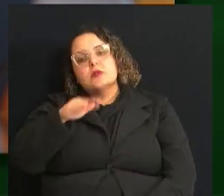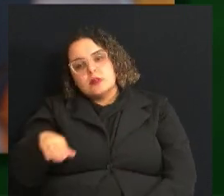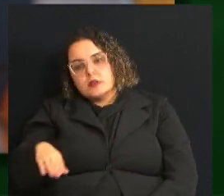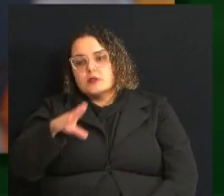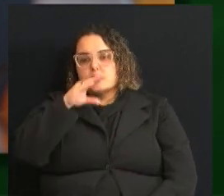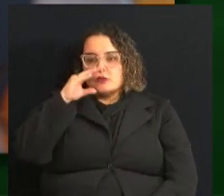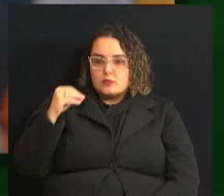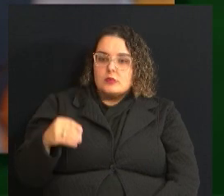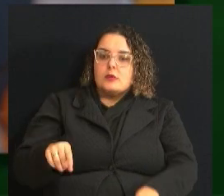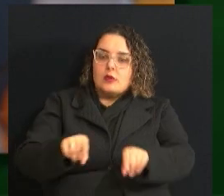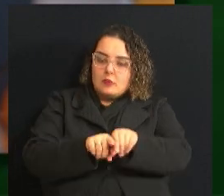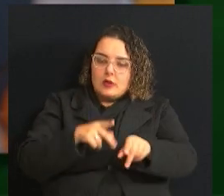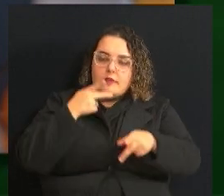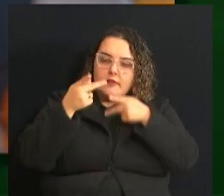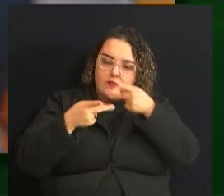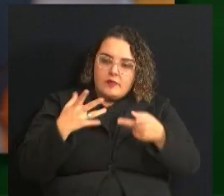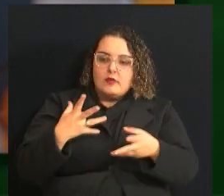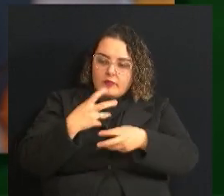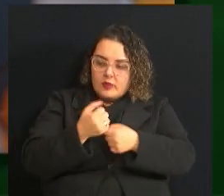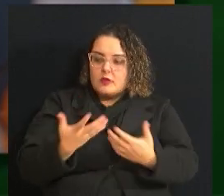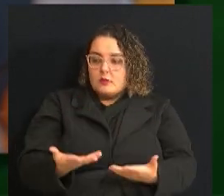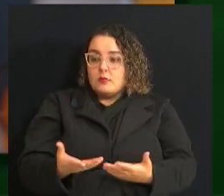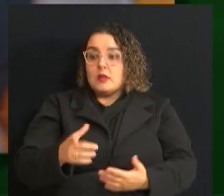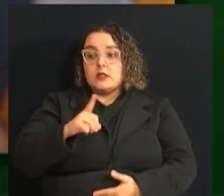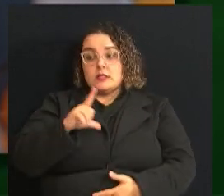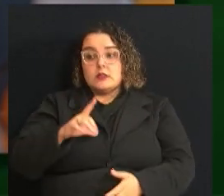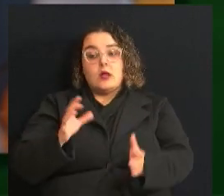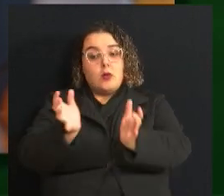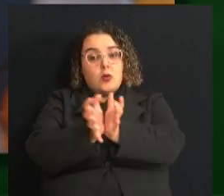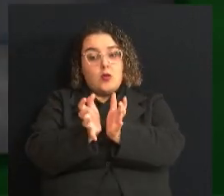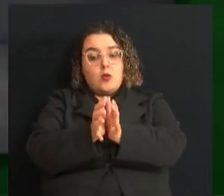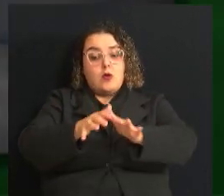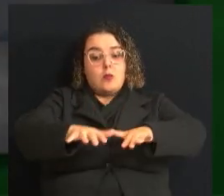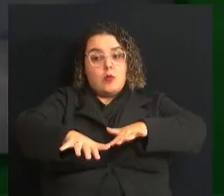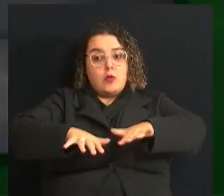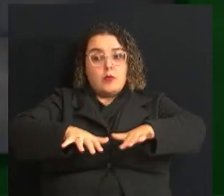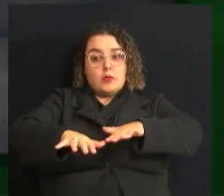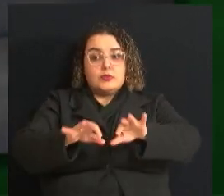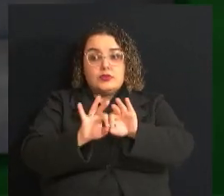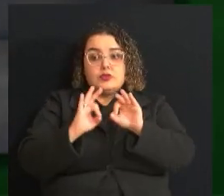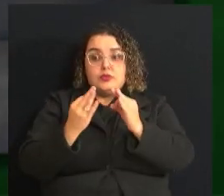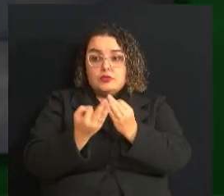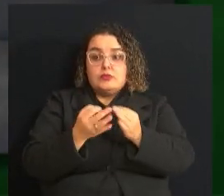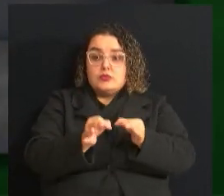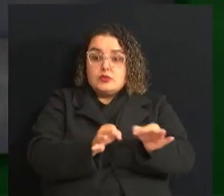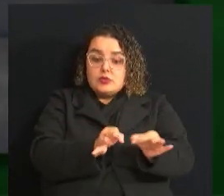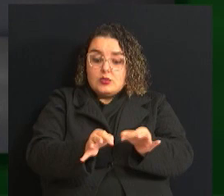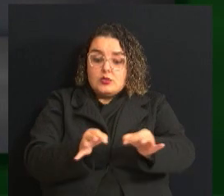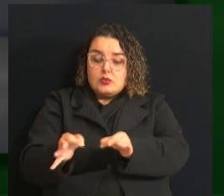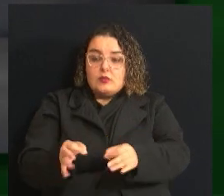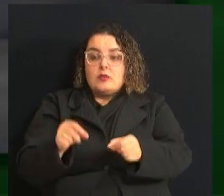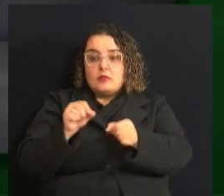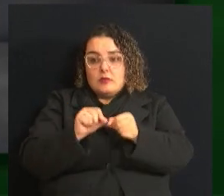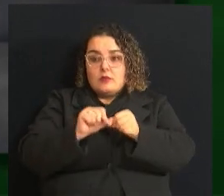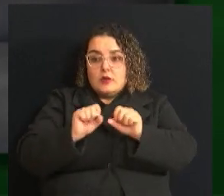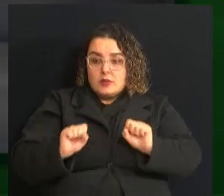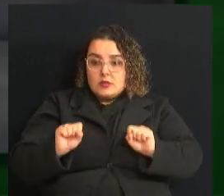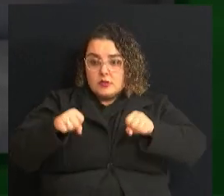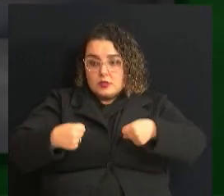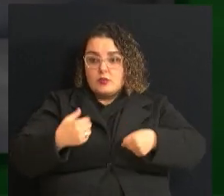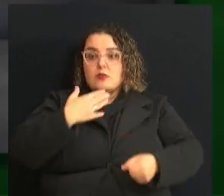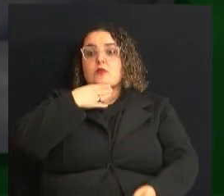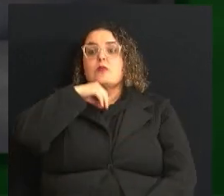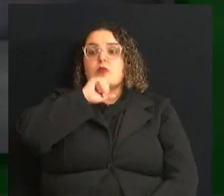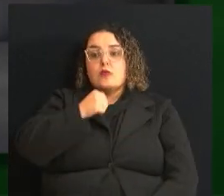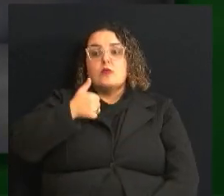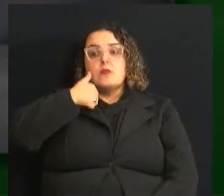também, mas há um grupo aí, um movimento, né, de famílias que se organizaram para fazer essa defesa de que os pais têm o direito de